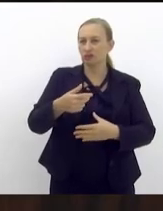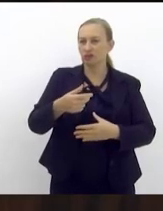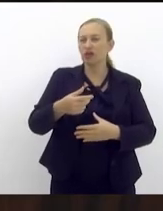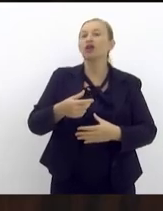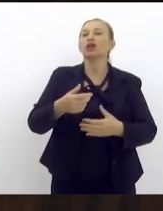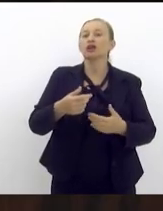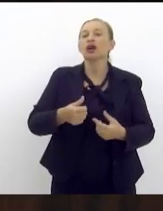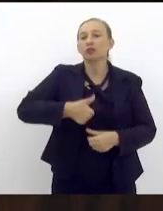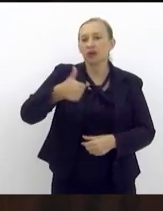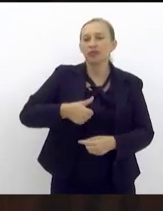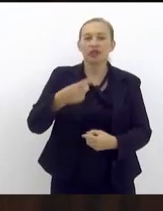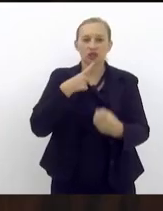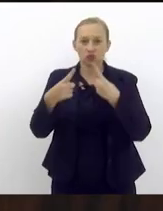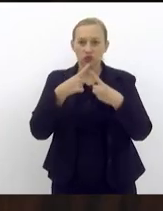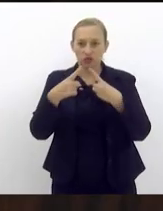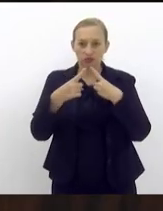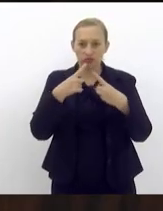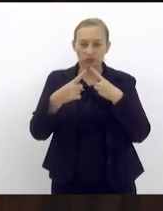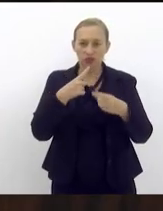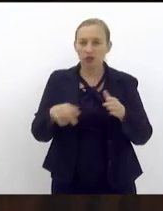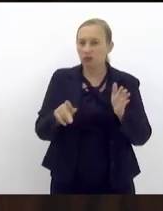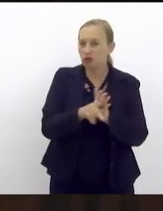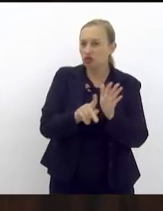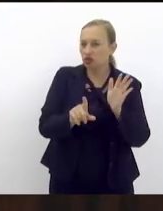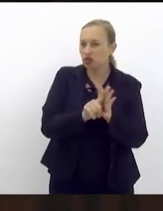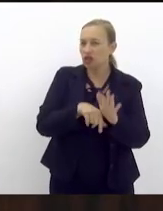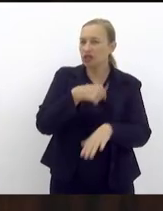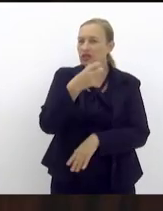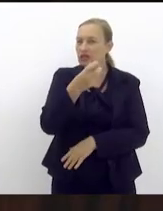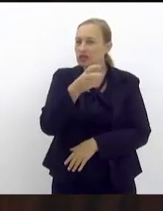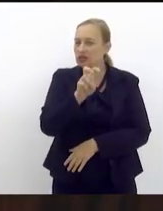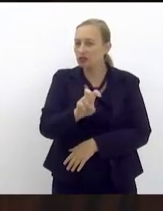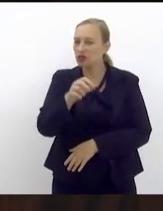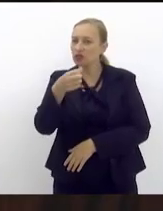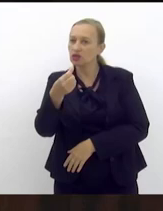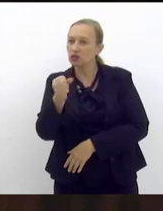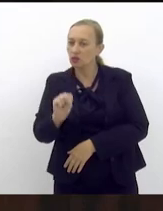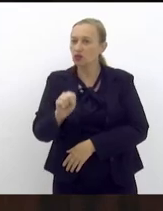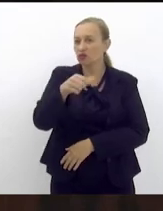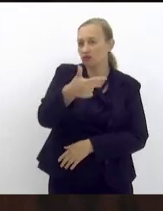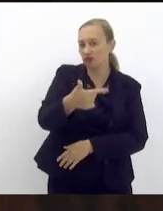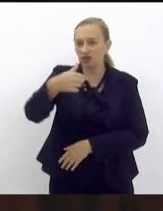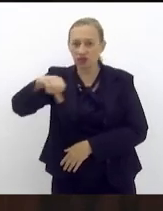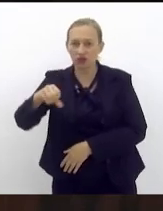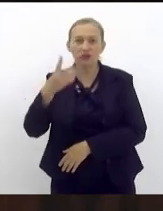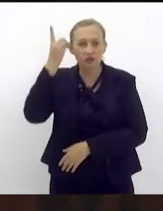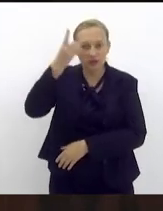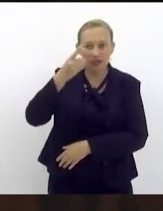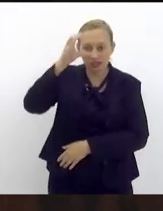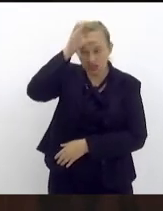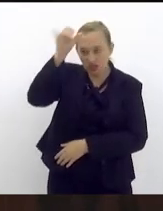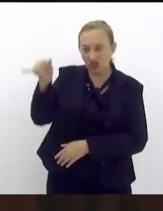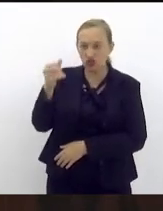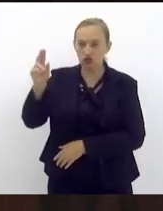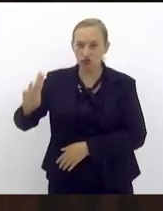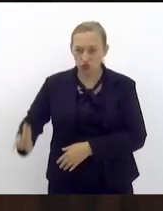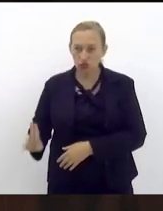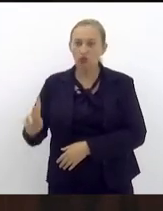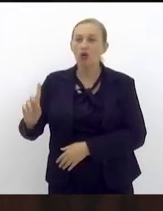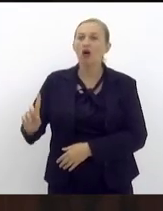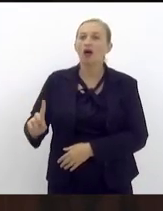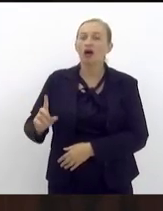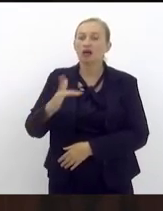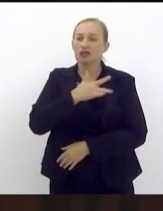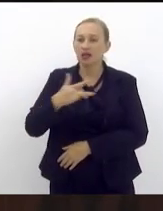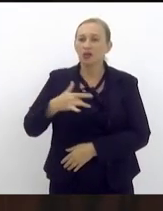hamitação ordinária em primeira discussão projeto de lei 58 e 29 de 22 a autoria da deputada tia Ju que dispõe sobre a assistência